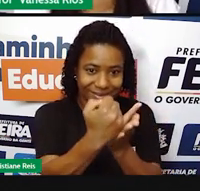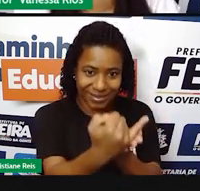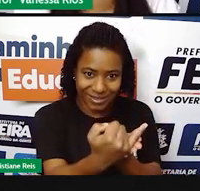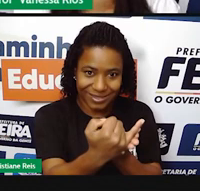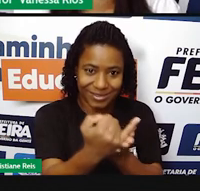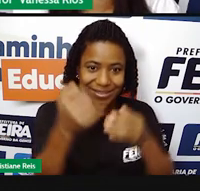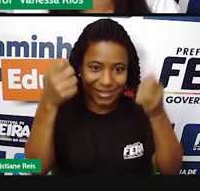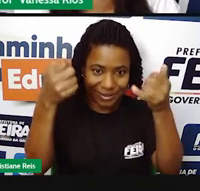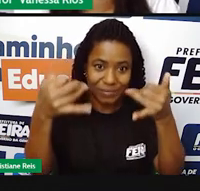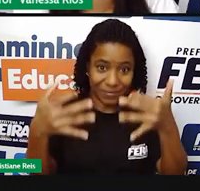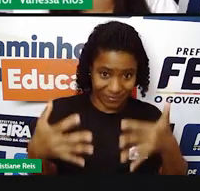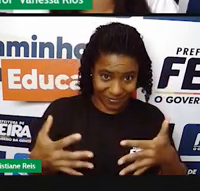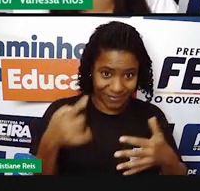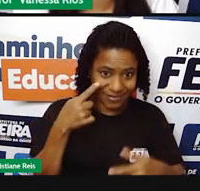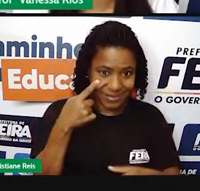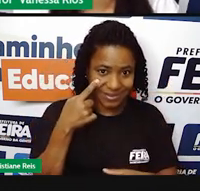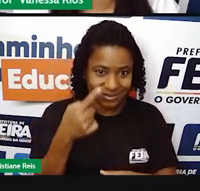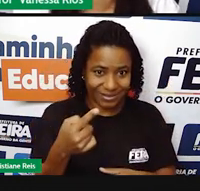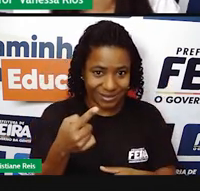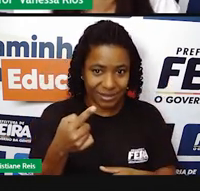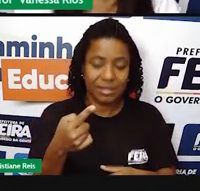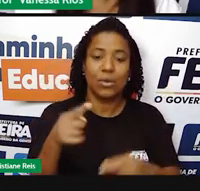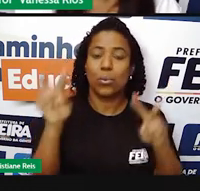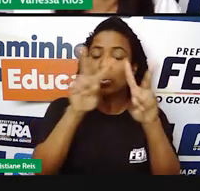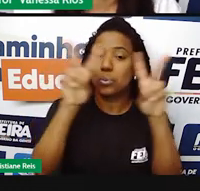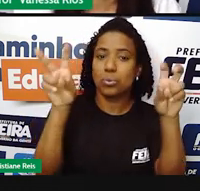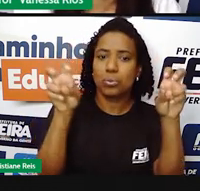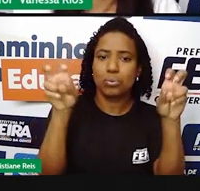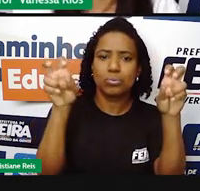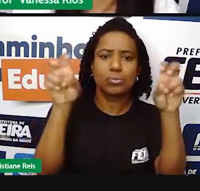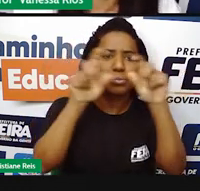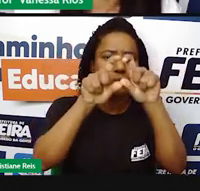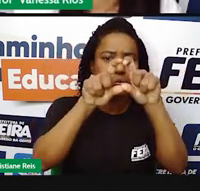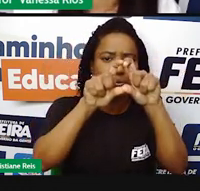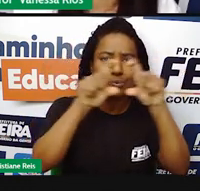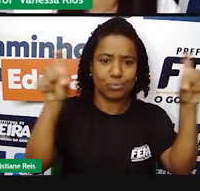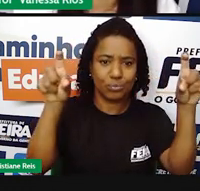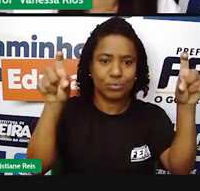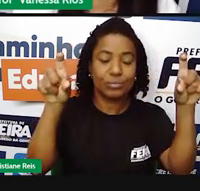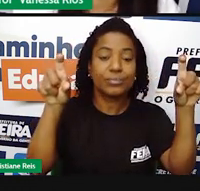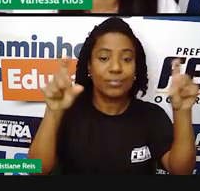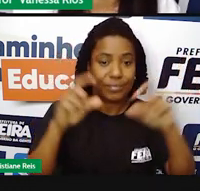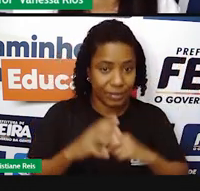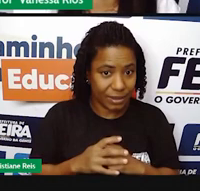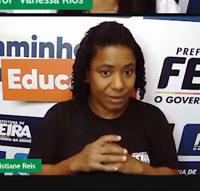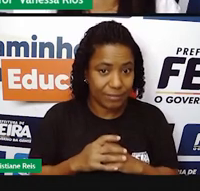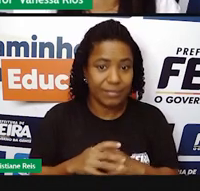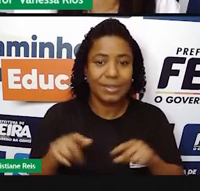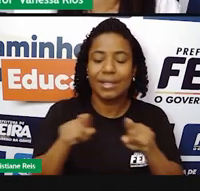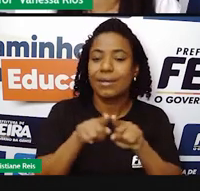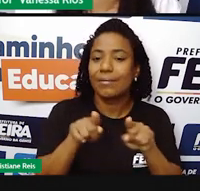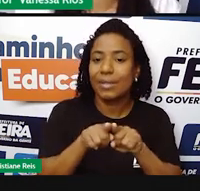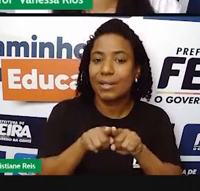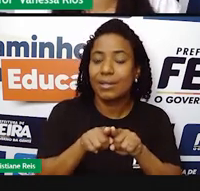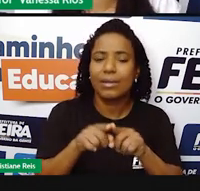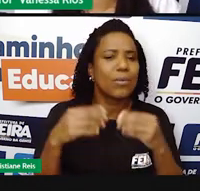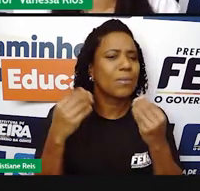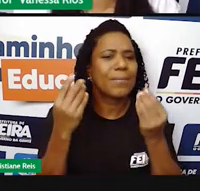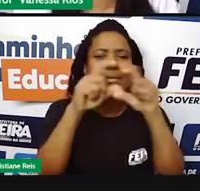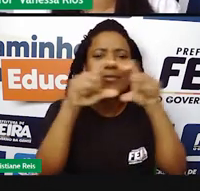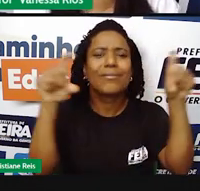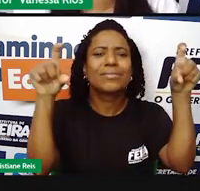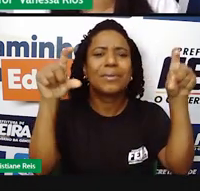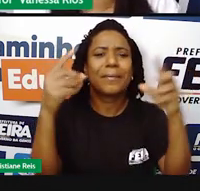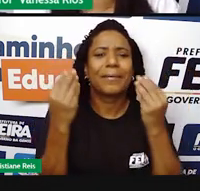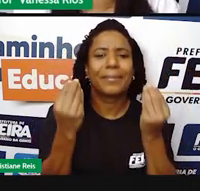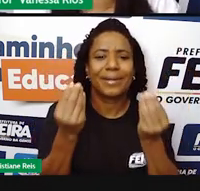texto que está em destaque, não é? Que é o título. E falou também sobre a função do título em uma reportagem.